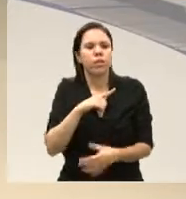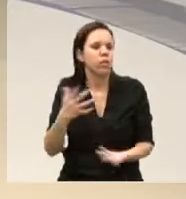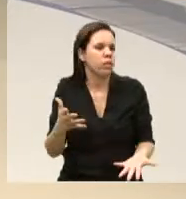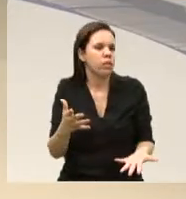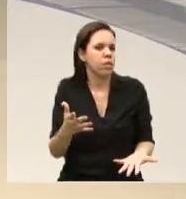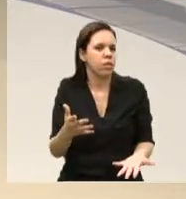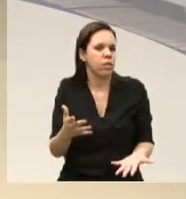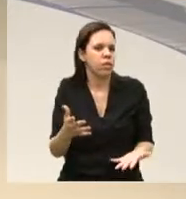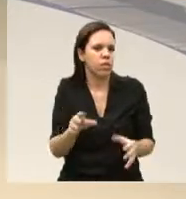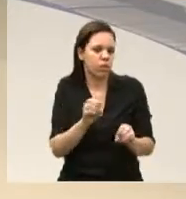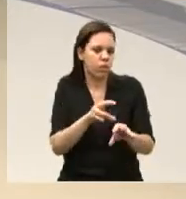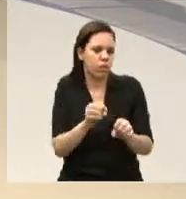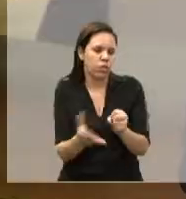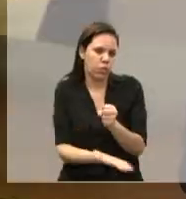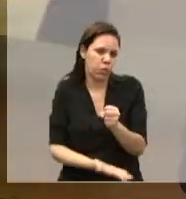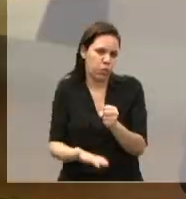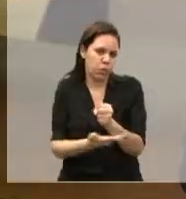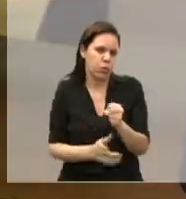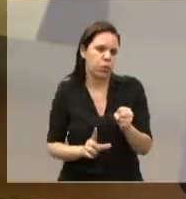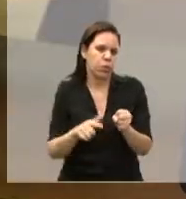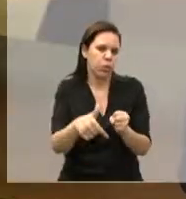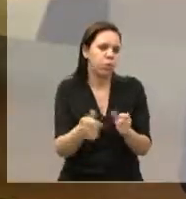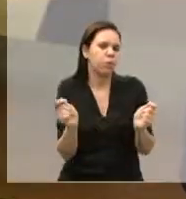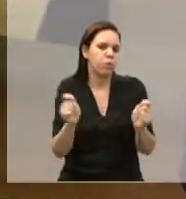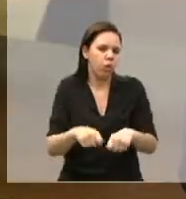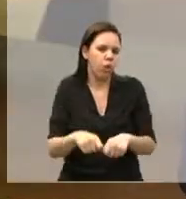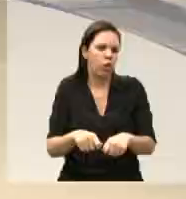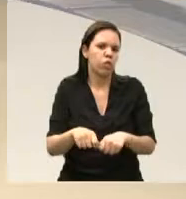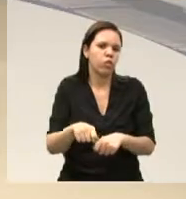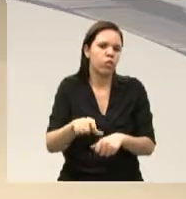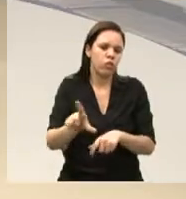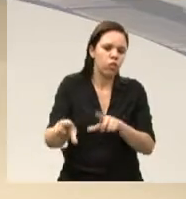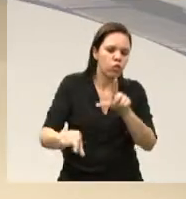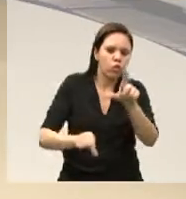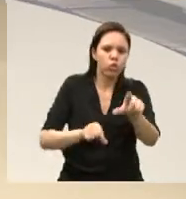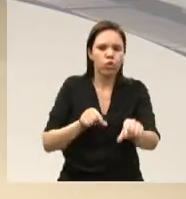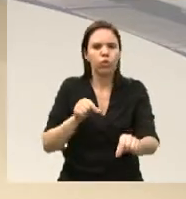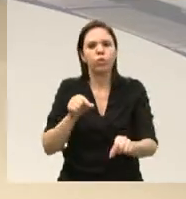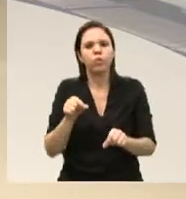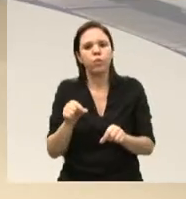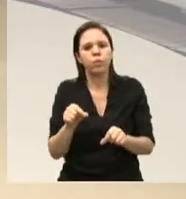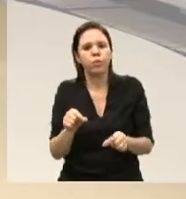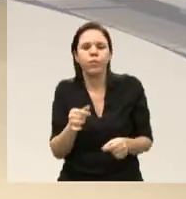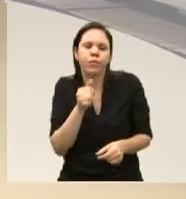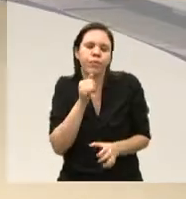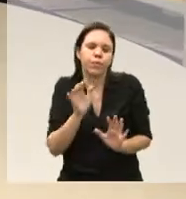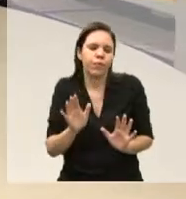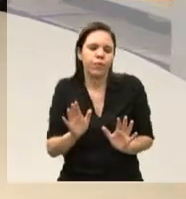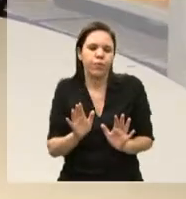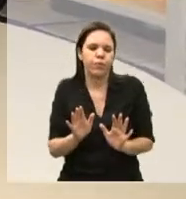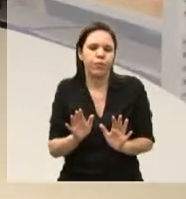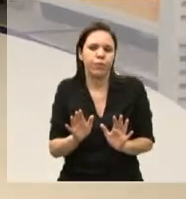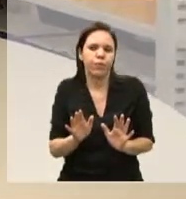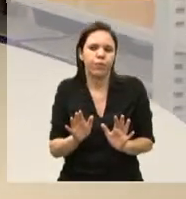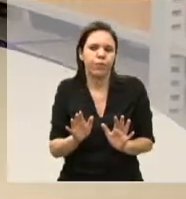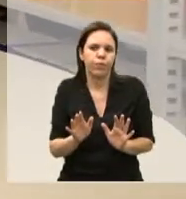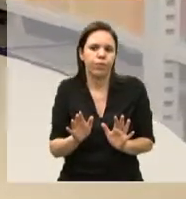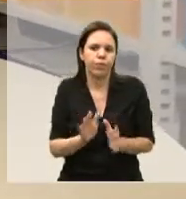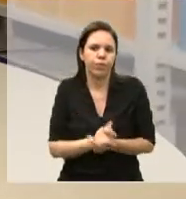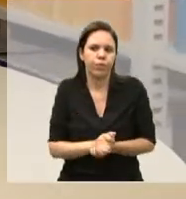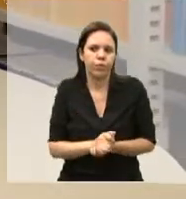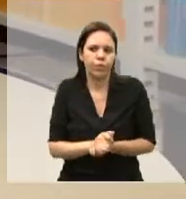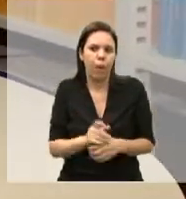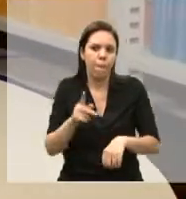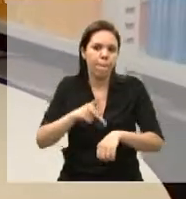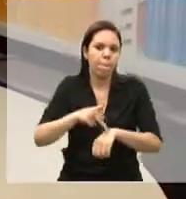um ensino básico e que depois você pode escolher no terceiro ano, por exemplo. Então,